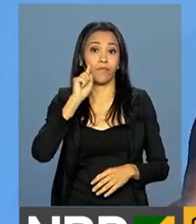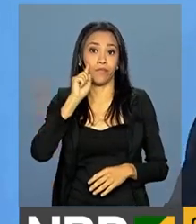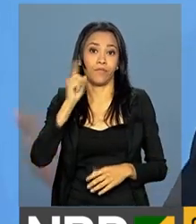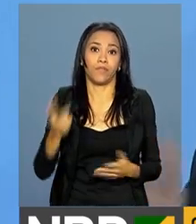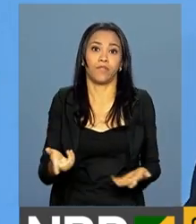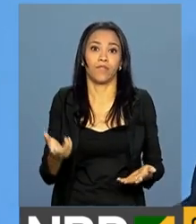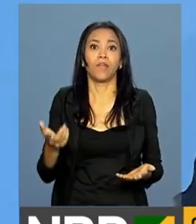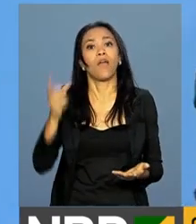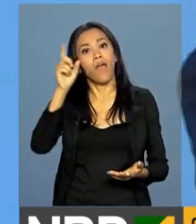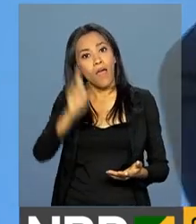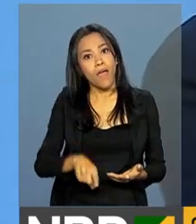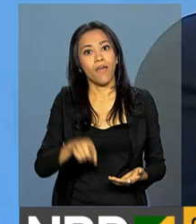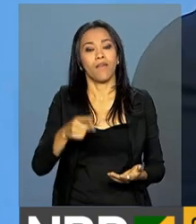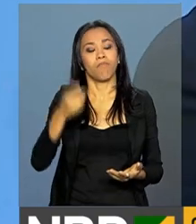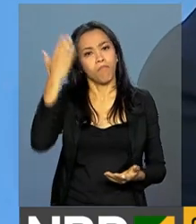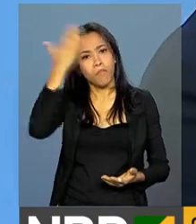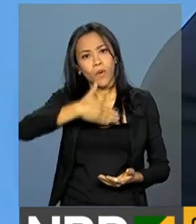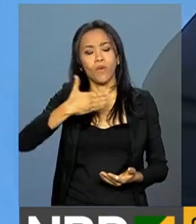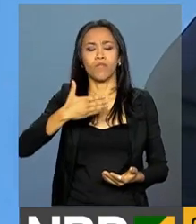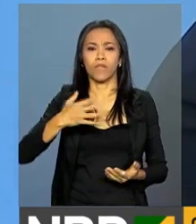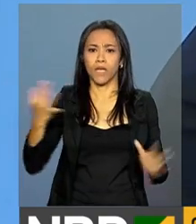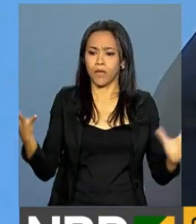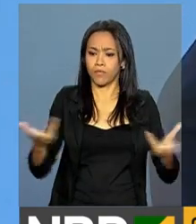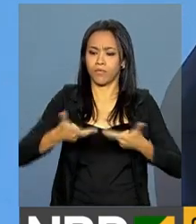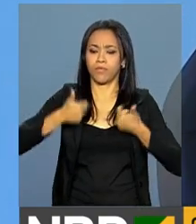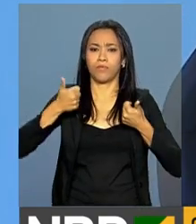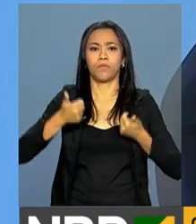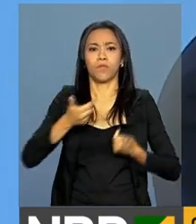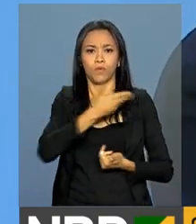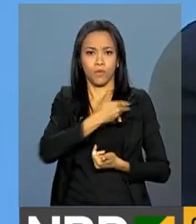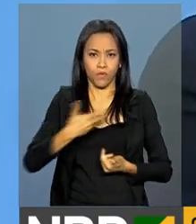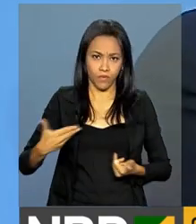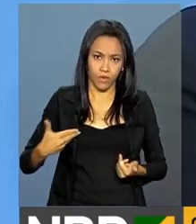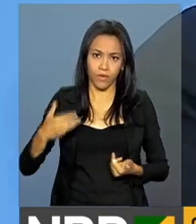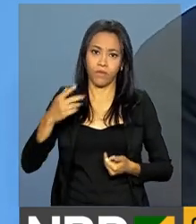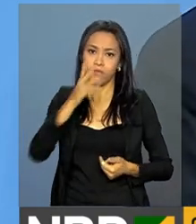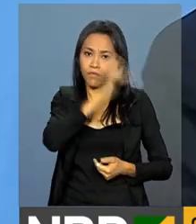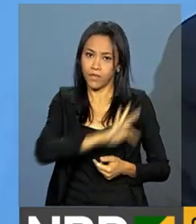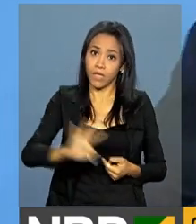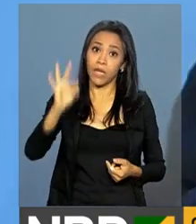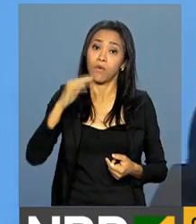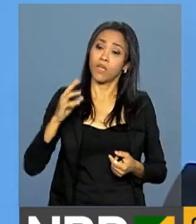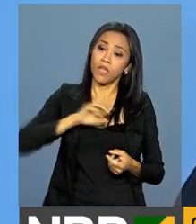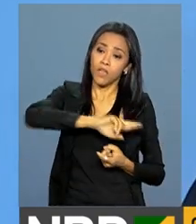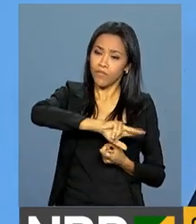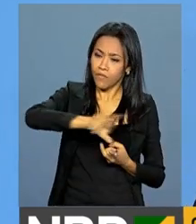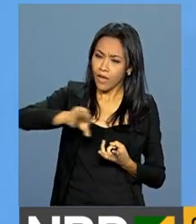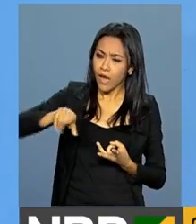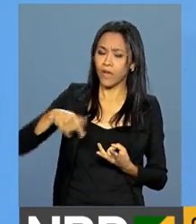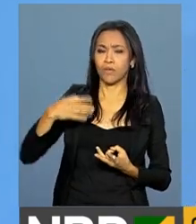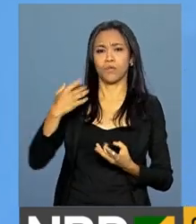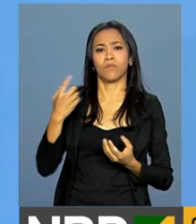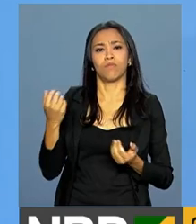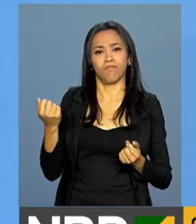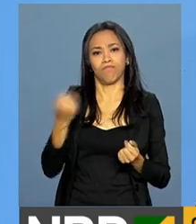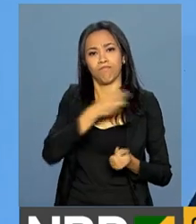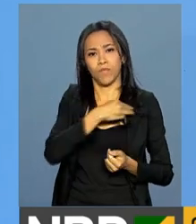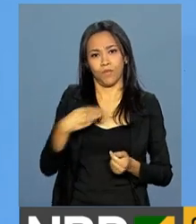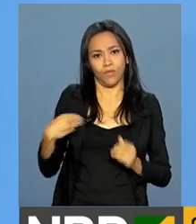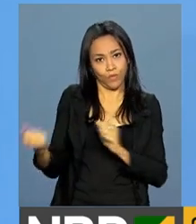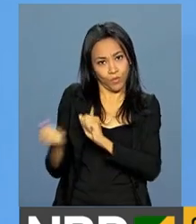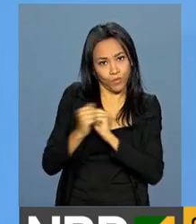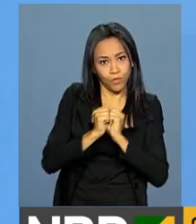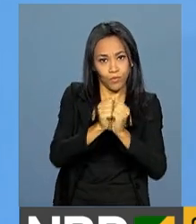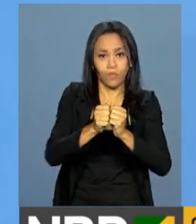com que o governo federal, eu, o Helder e os companheiros todos, o Jungmann, os ministros todos do governo, têm trabalhado. Nós sabemos que